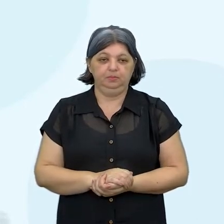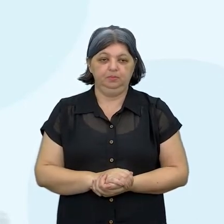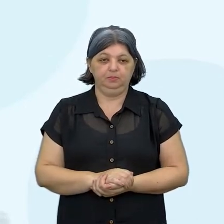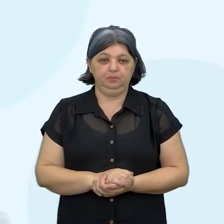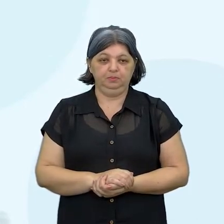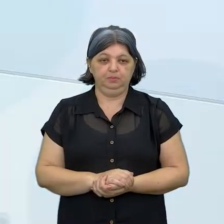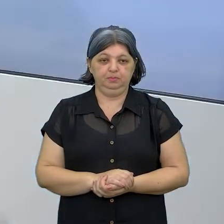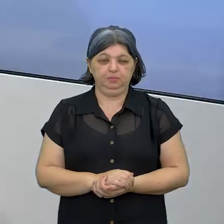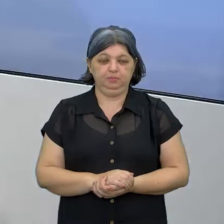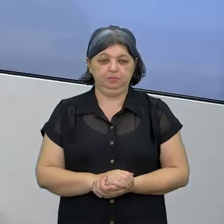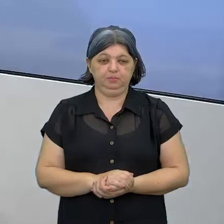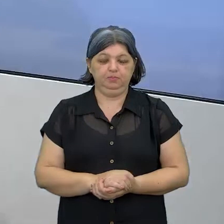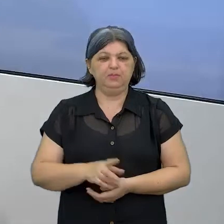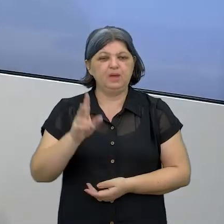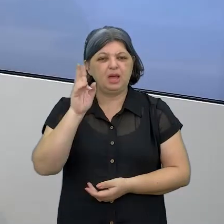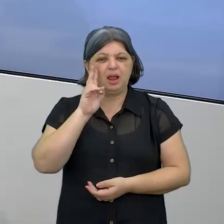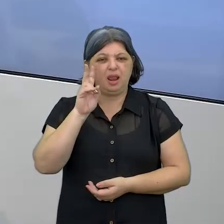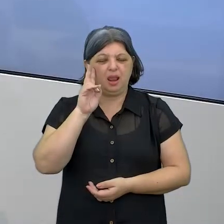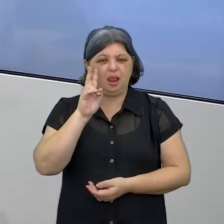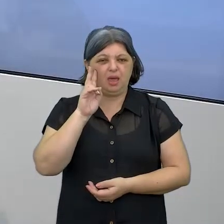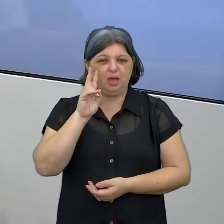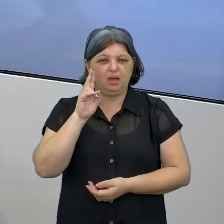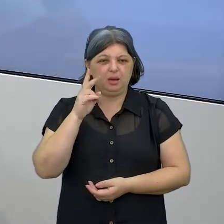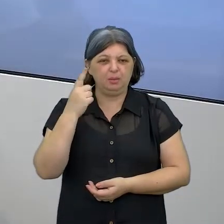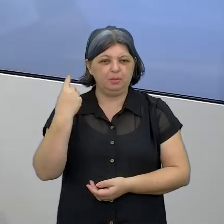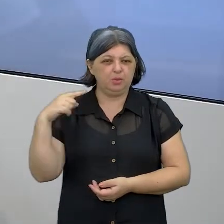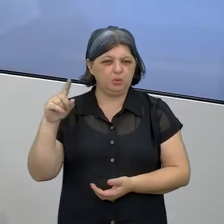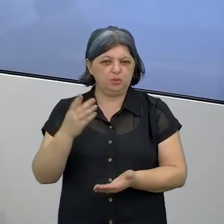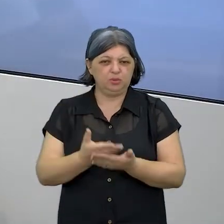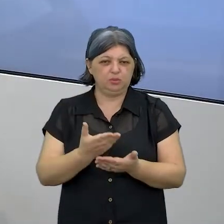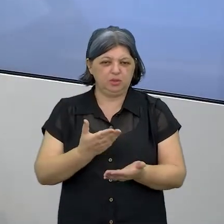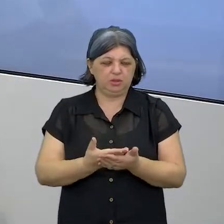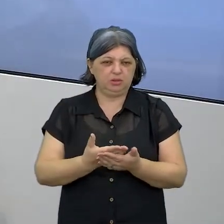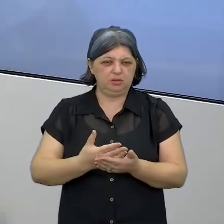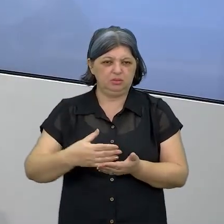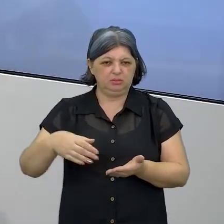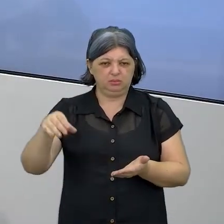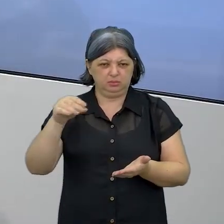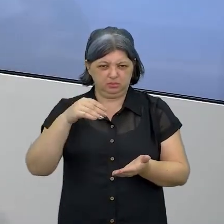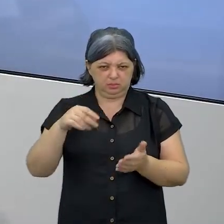Então, lembra que eu pedi para vocês, na última aula, para separar um papel